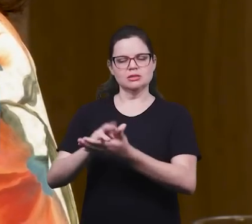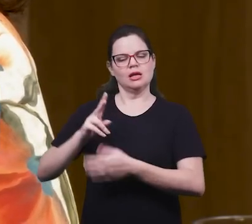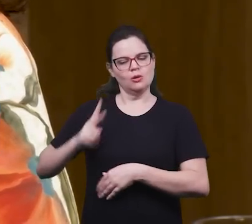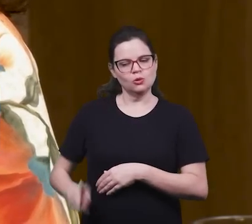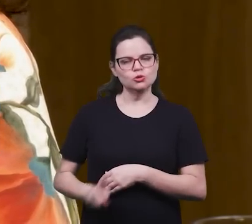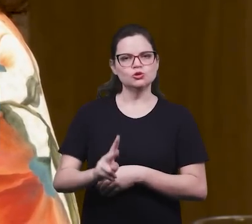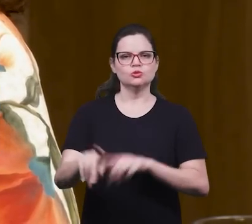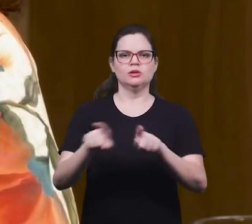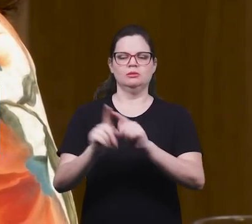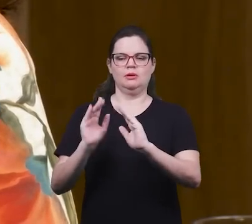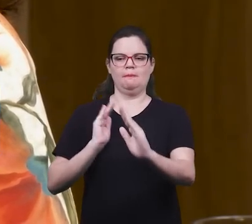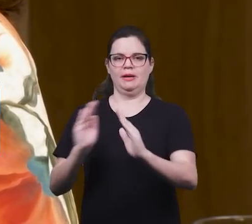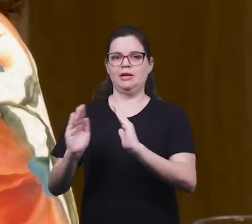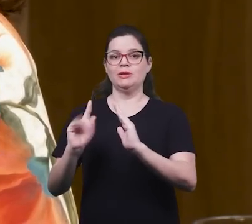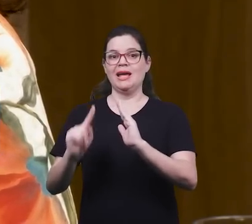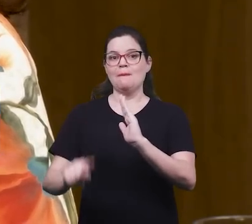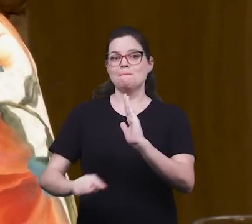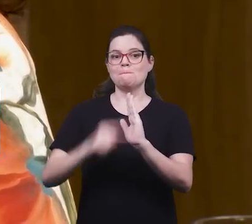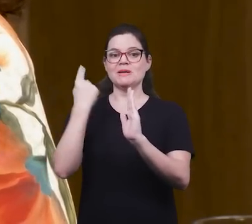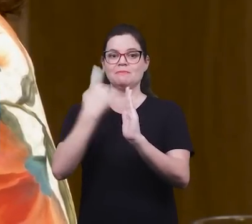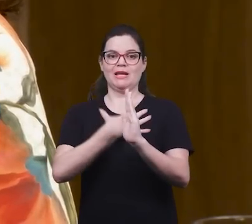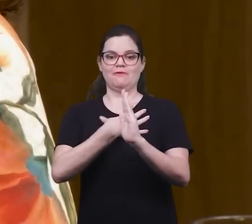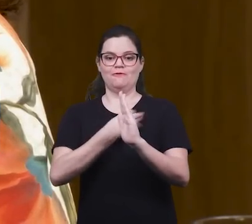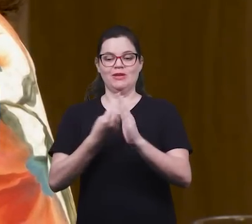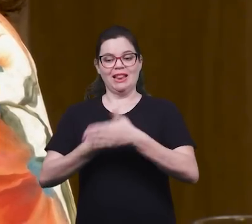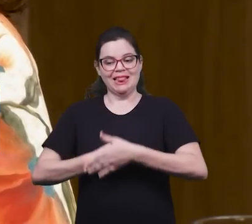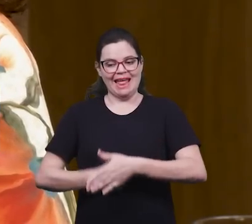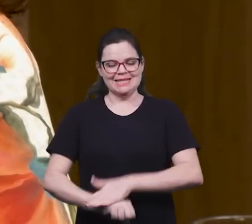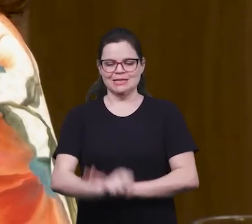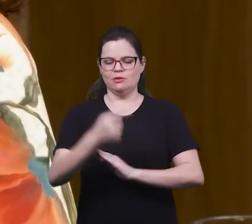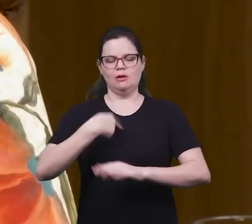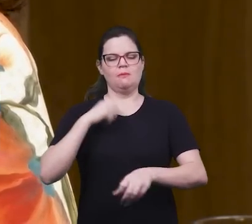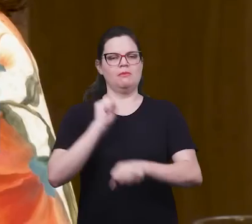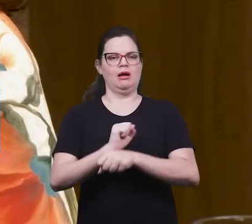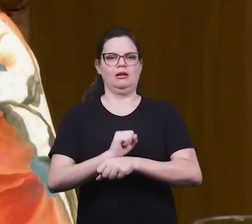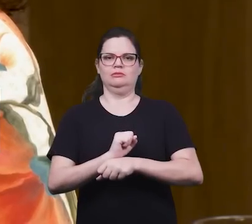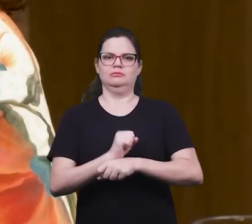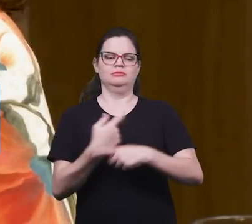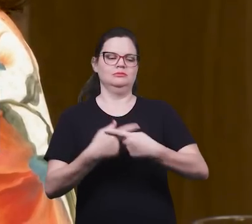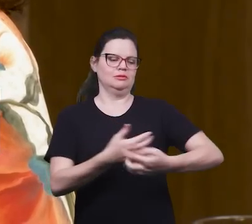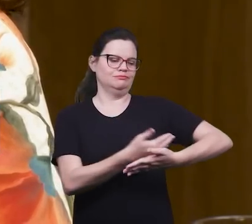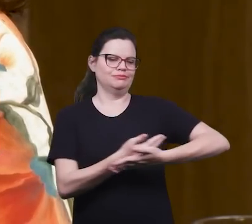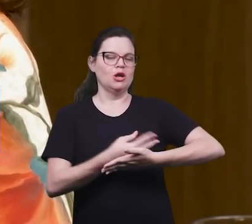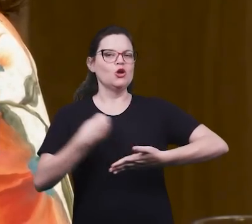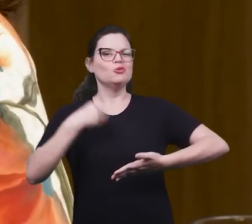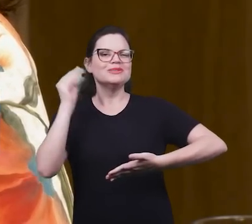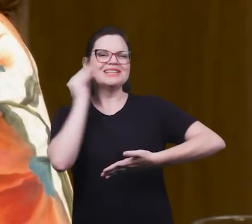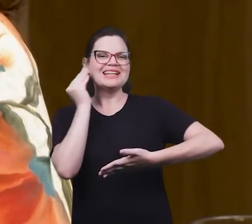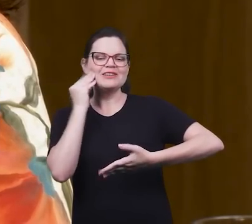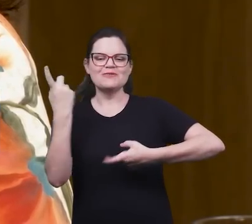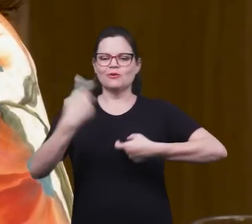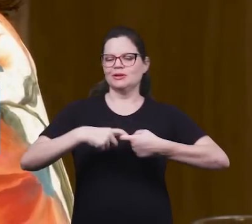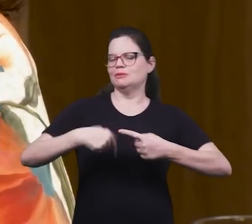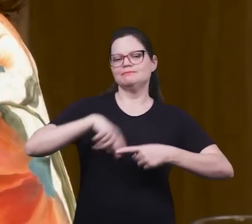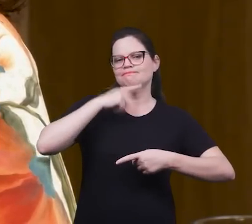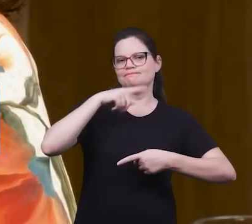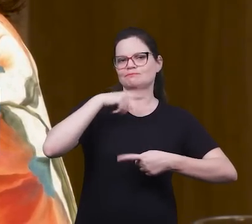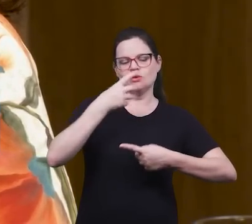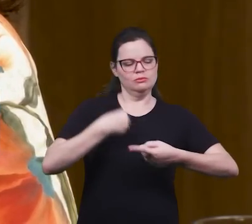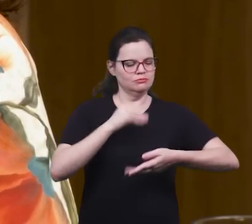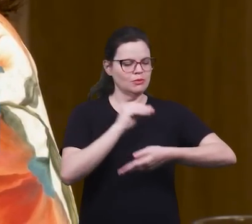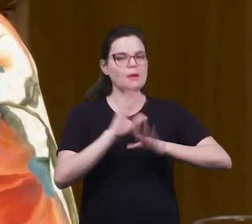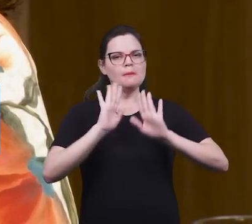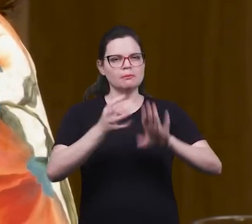Dei aula um período, até nascer minha primeira menina. Depois eu tentei voltar e aí não consegui, né? Continuar. Mas foi bom eu ter